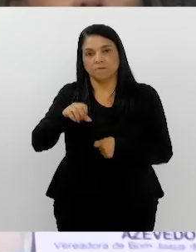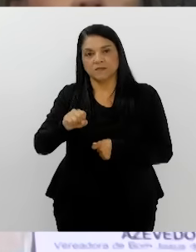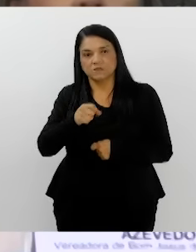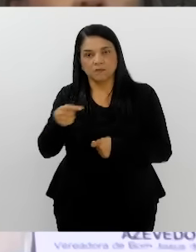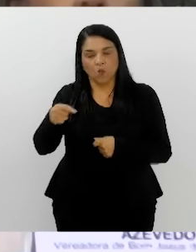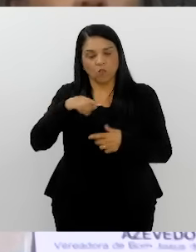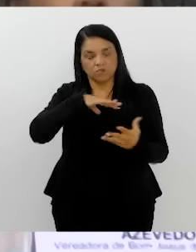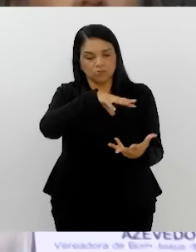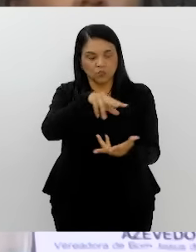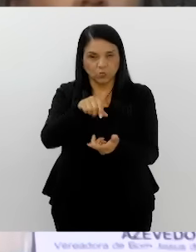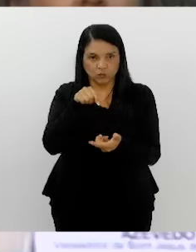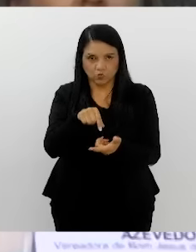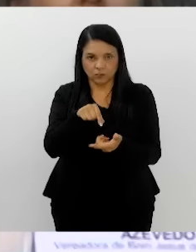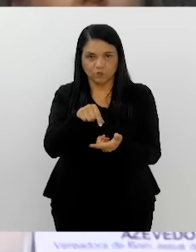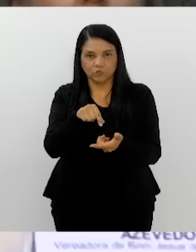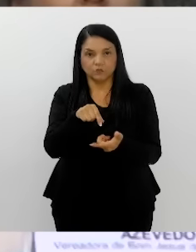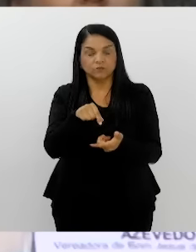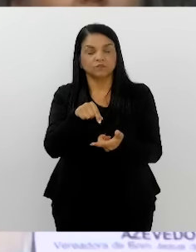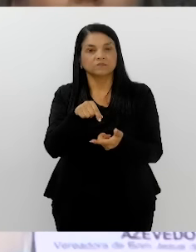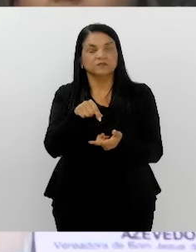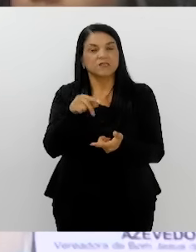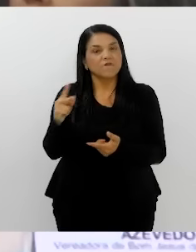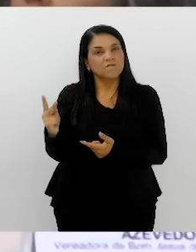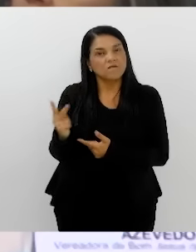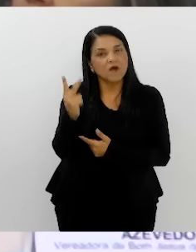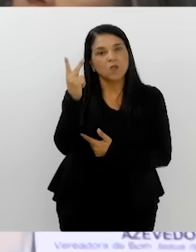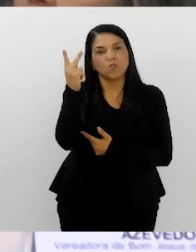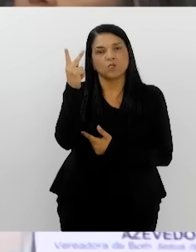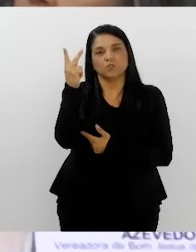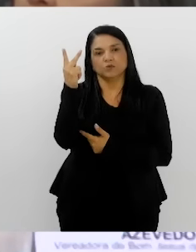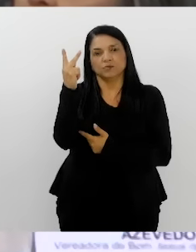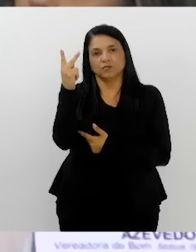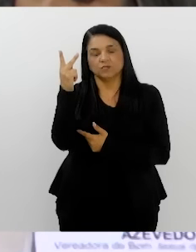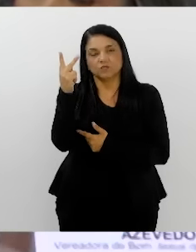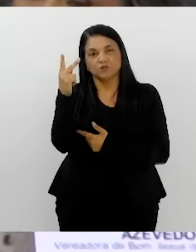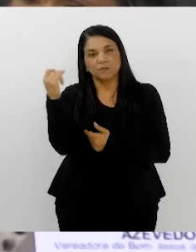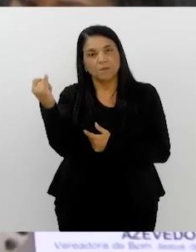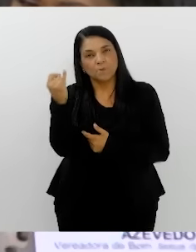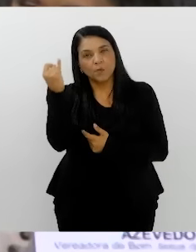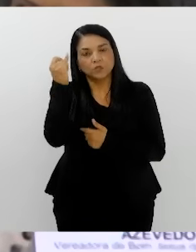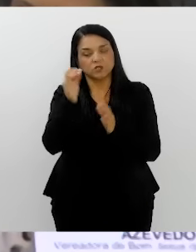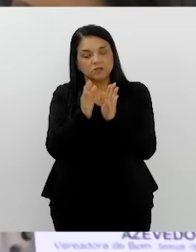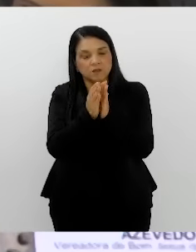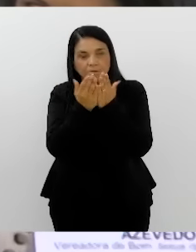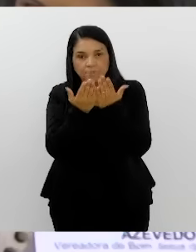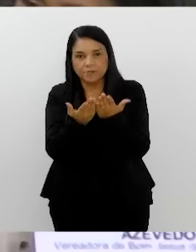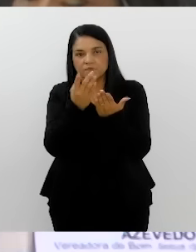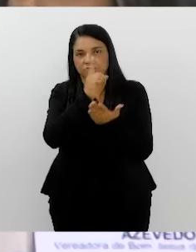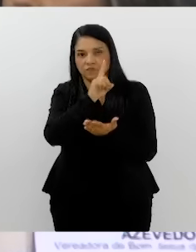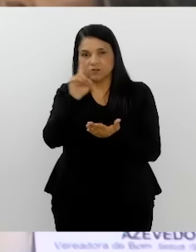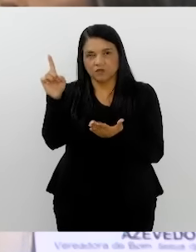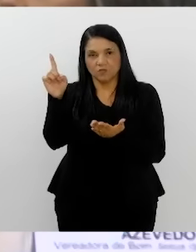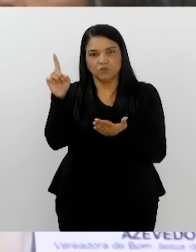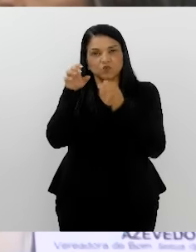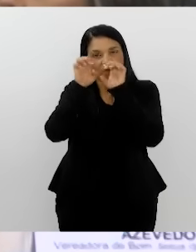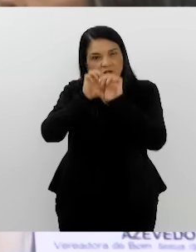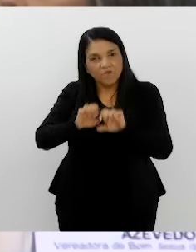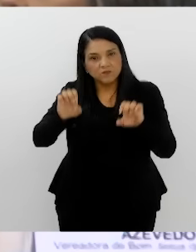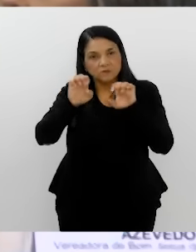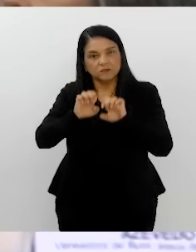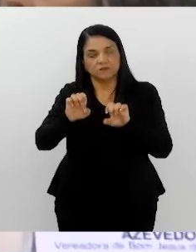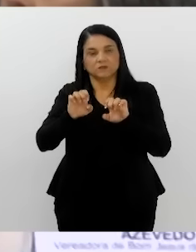é isso, é sobre esses princípios, é sobre esses valores que estão na palavra de Deus, que estão no Evangelho, que estão aqui. Nós